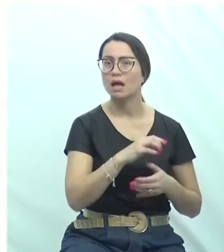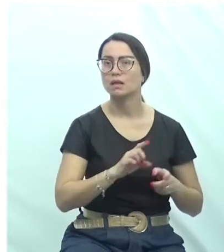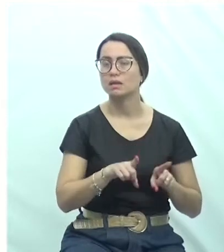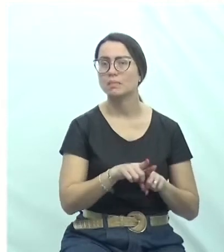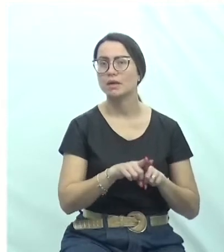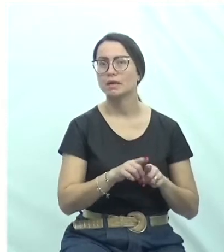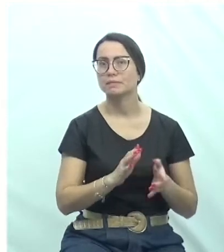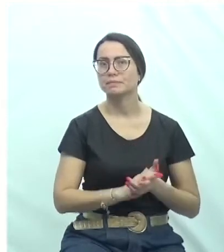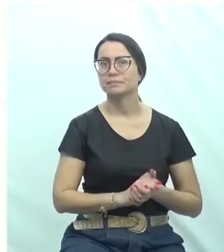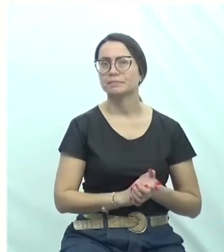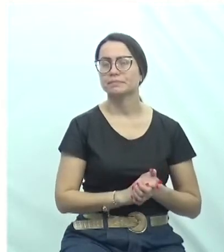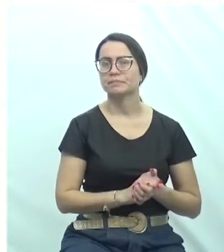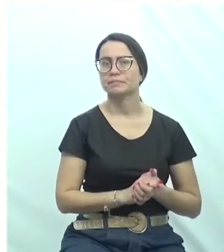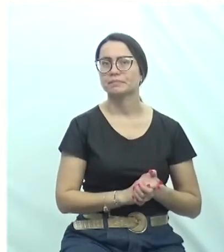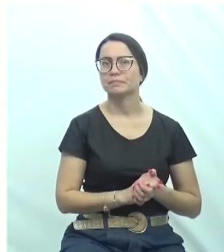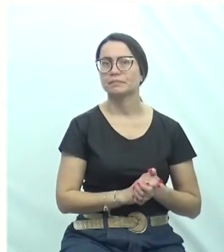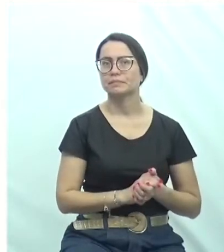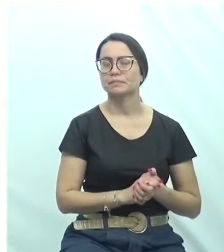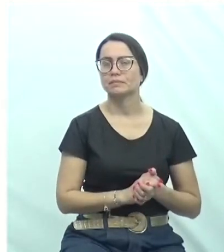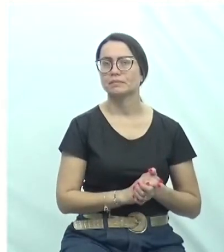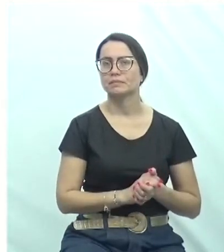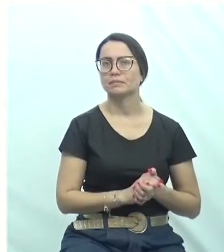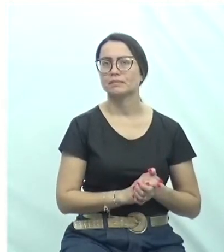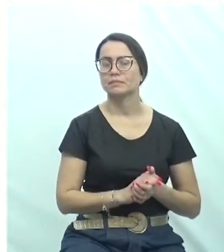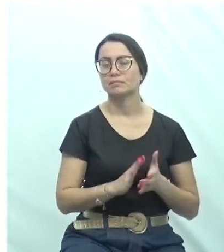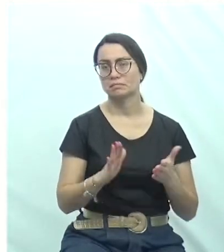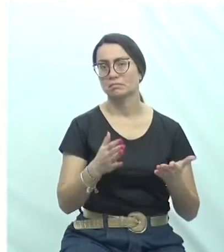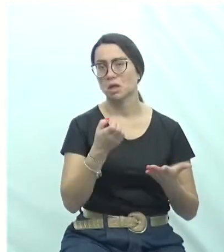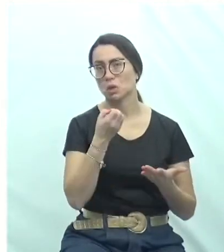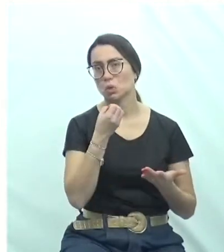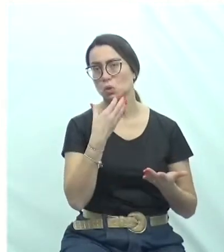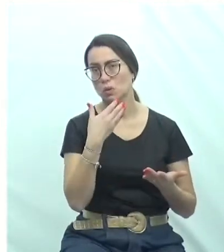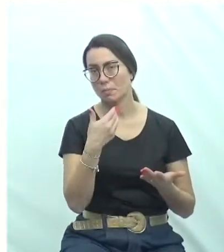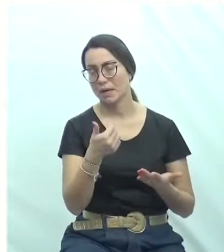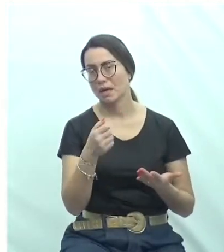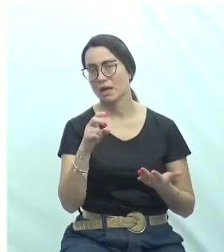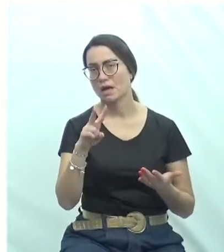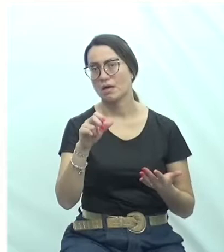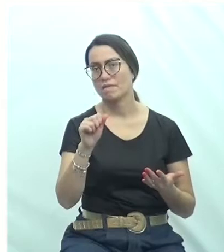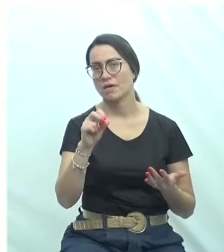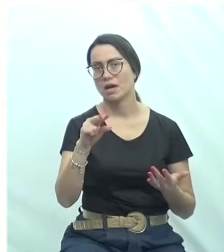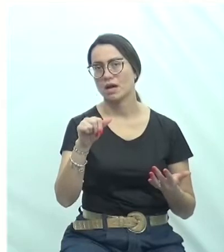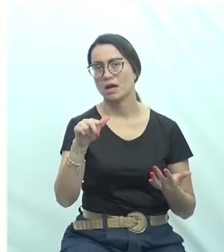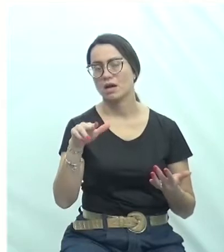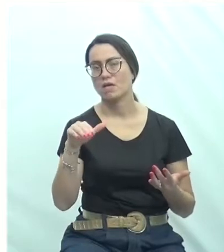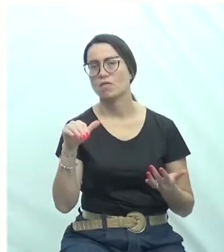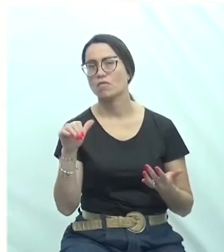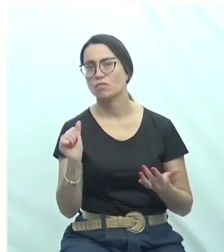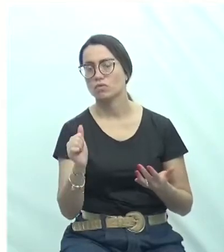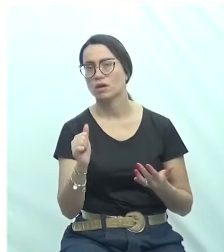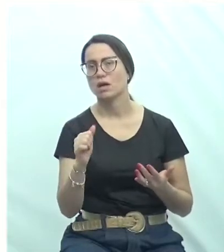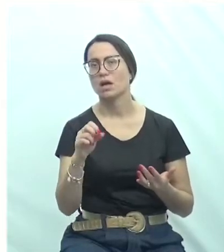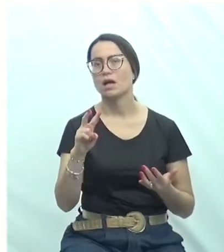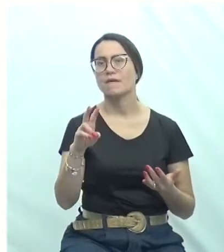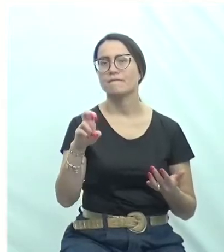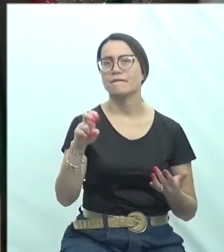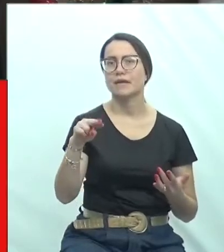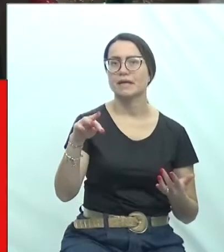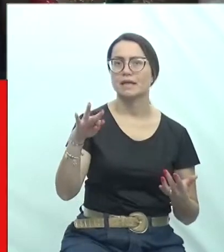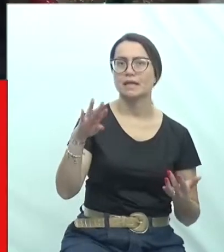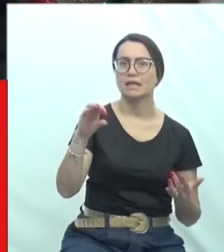Não, tudo bem, mas o corpo técnico da Kazan desconhece essa... Ela é uma válvula ventosa combinada de tríplice função,